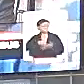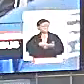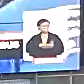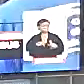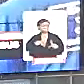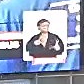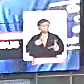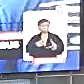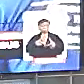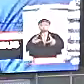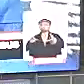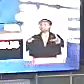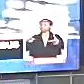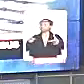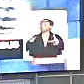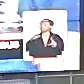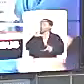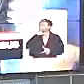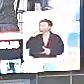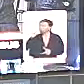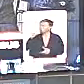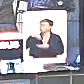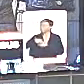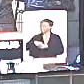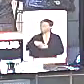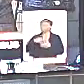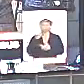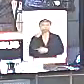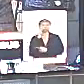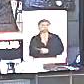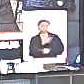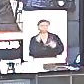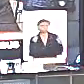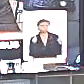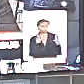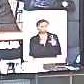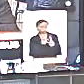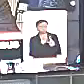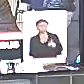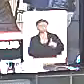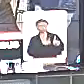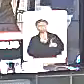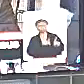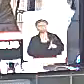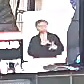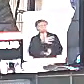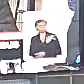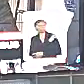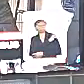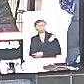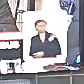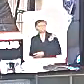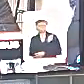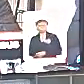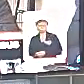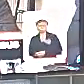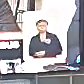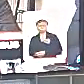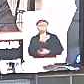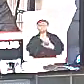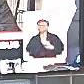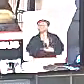fiscalização fiquei lá abismado de ver o número reduzido de pessoas fiscalizando lá no Dr um